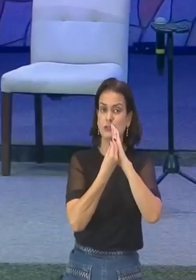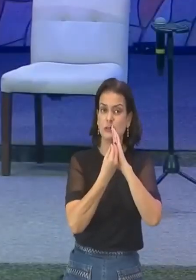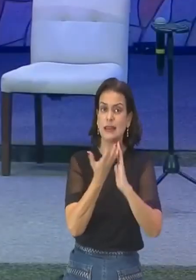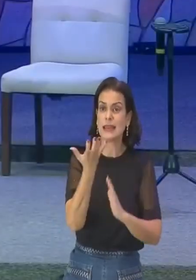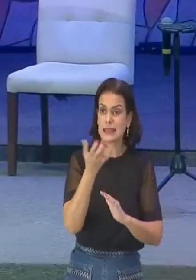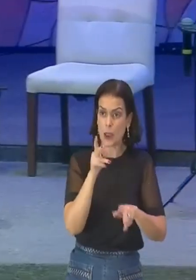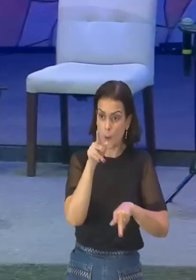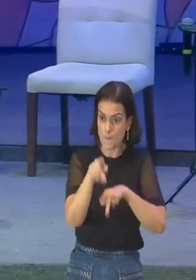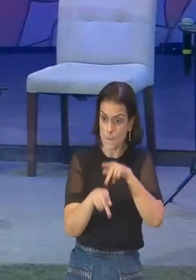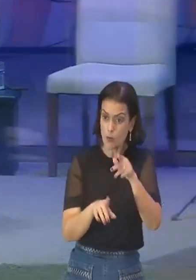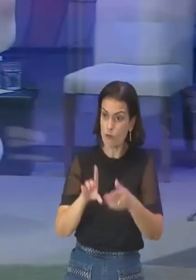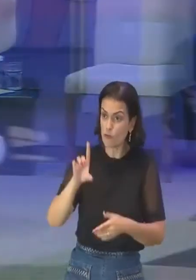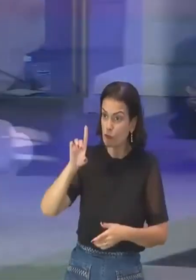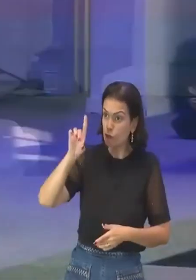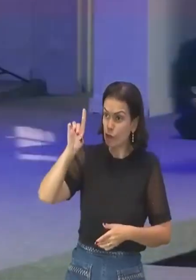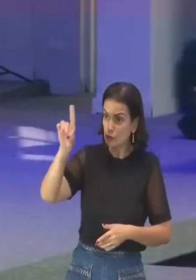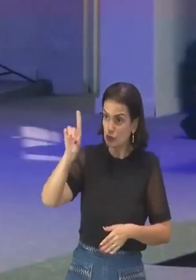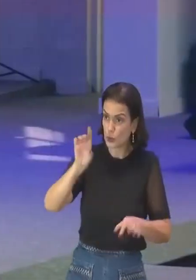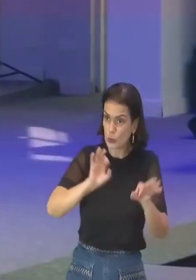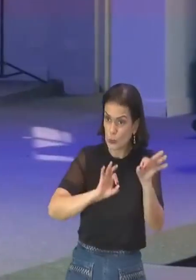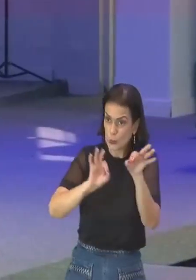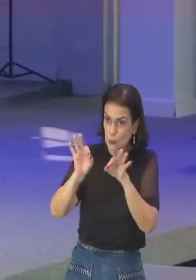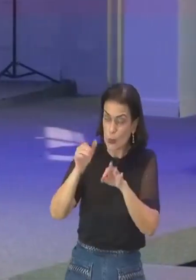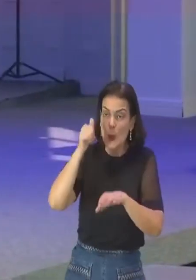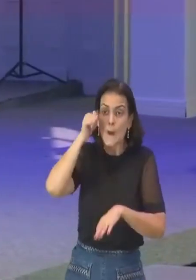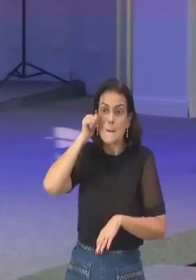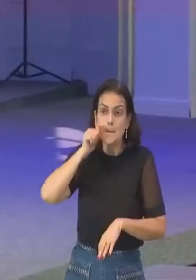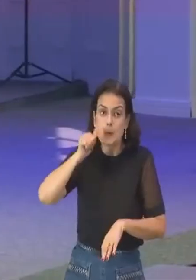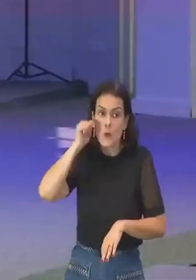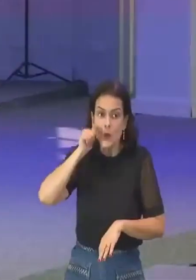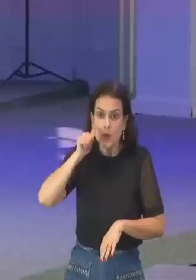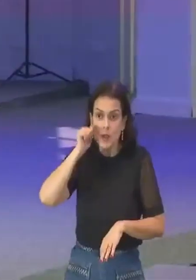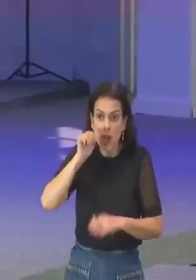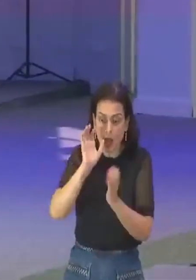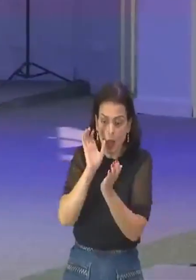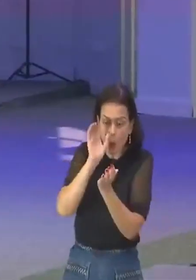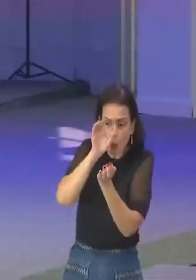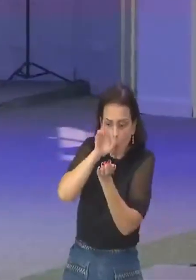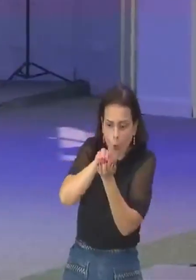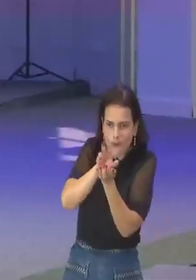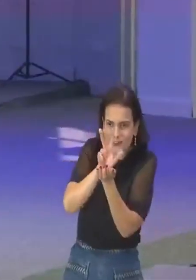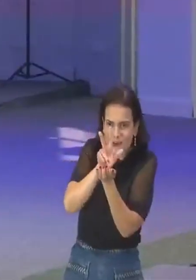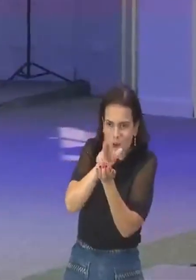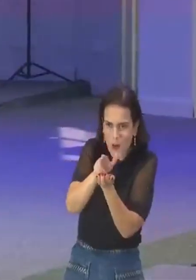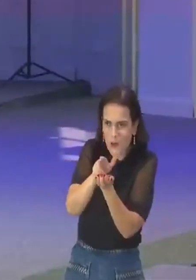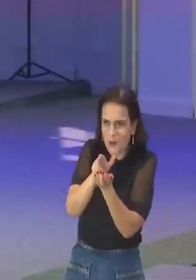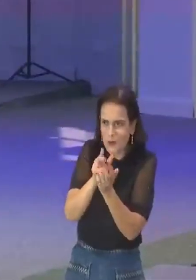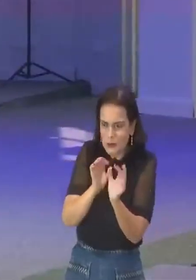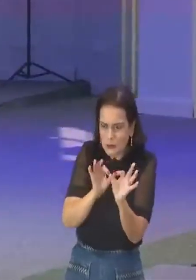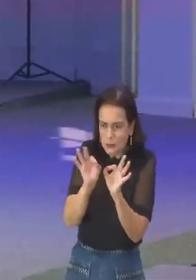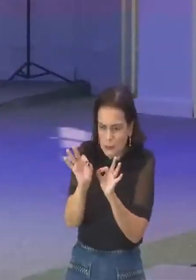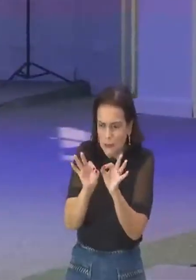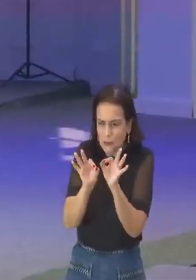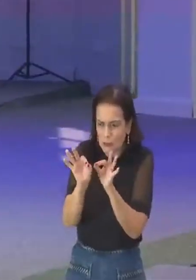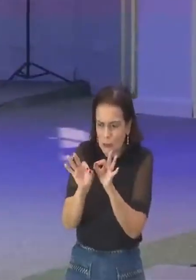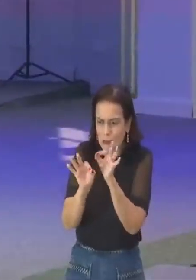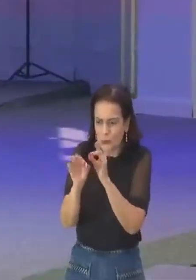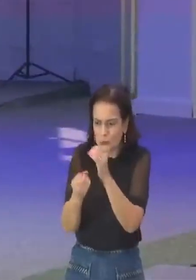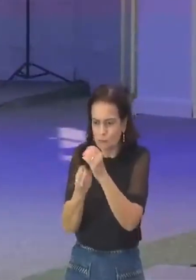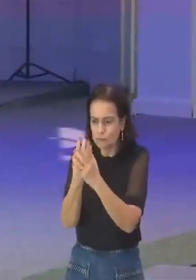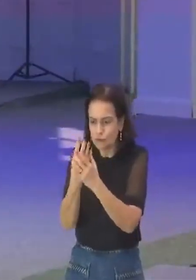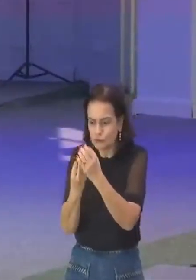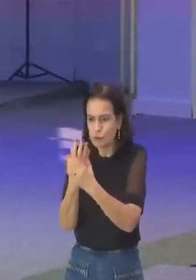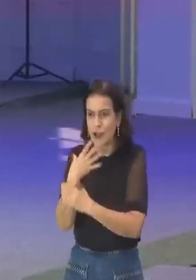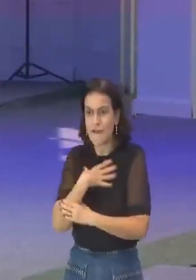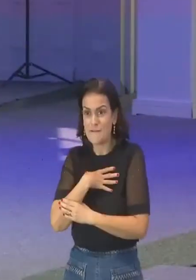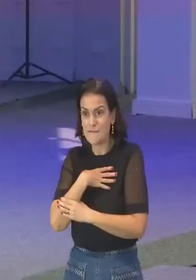um povo de Deus que seja formada de mulheres ostras, de mulheres que vão estar produzindo filhos